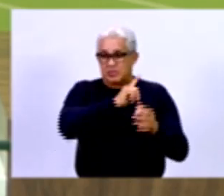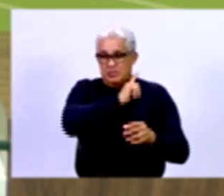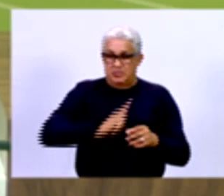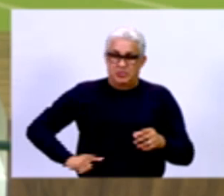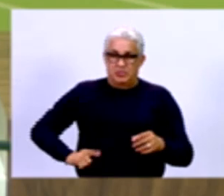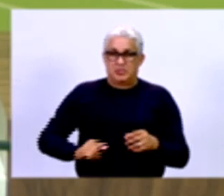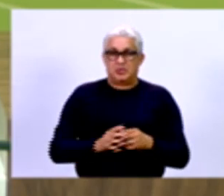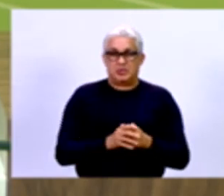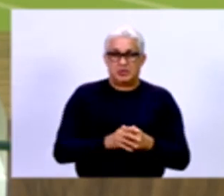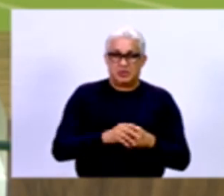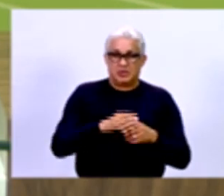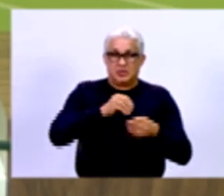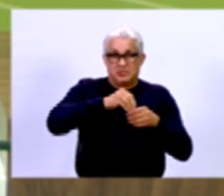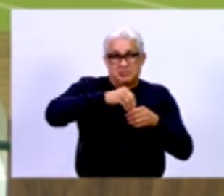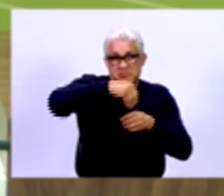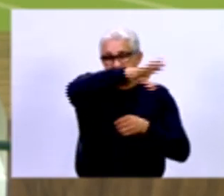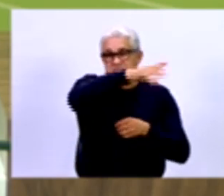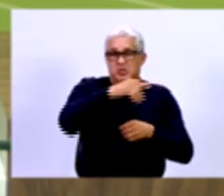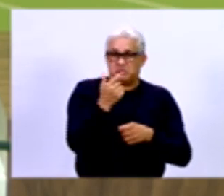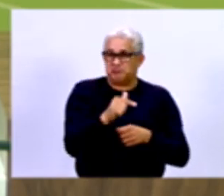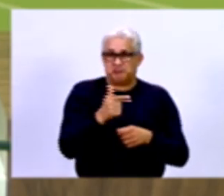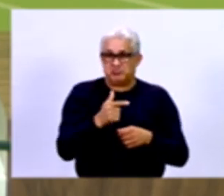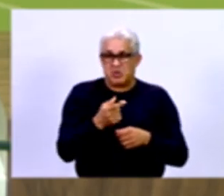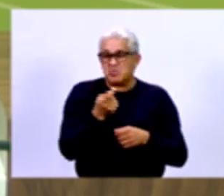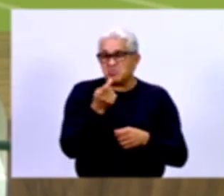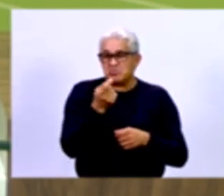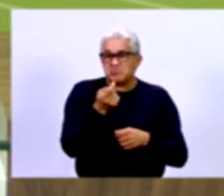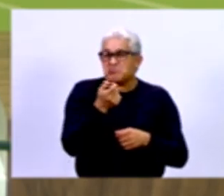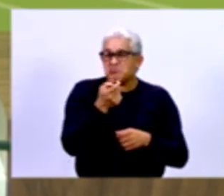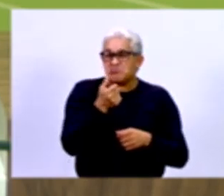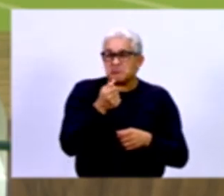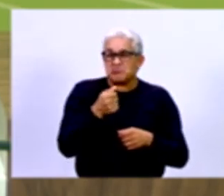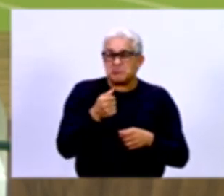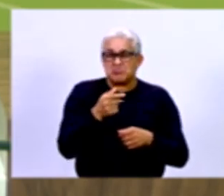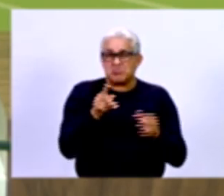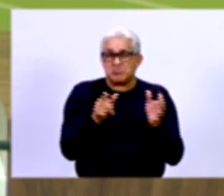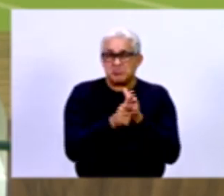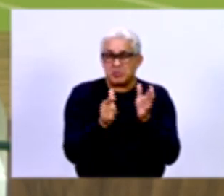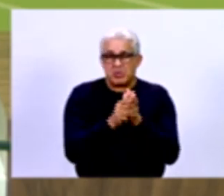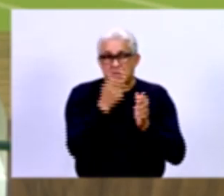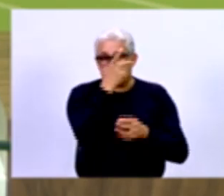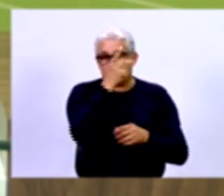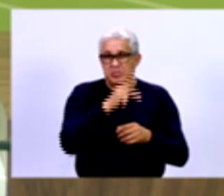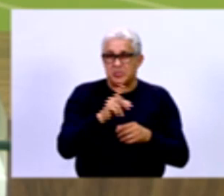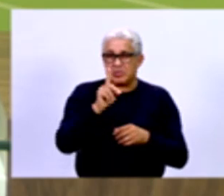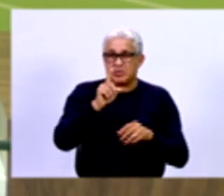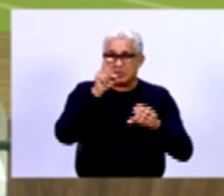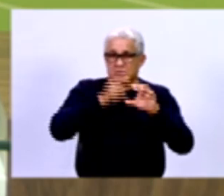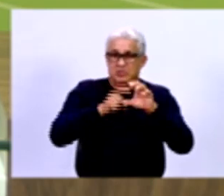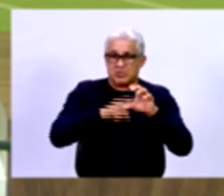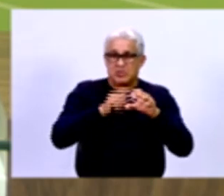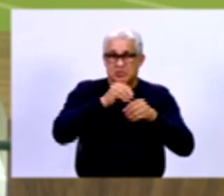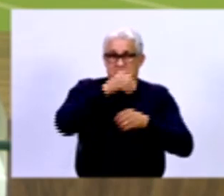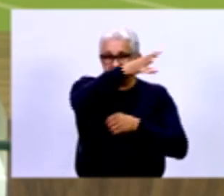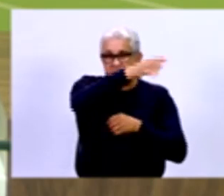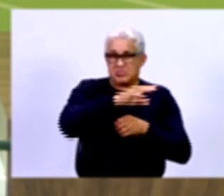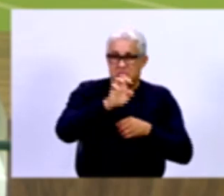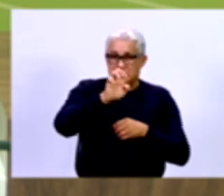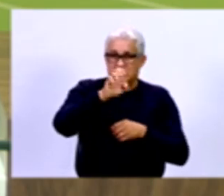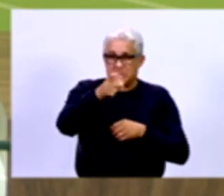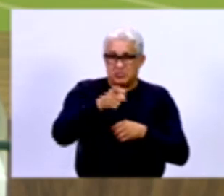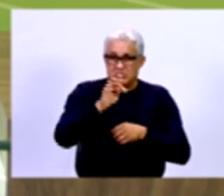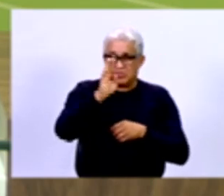dívida pública externa, a gente tem muito pouco papel de dívida pública externa. Quando a gente fala de dívida externa no Brasil, hoje em dia até